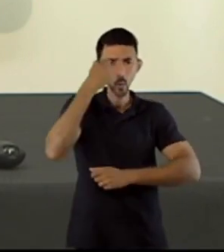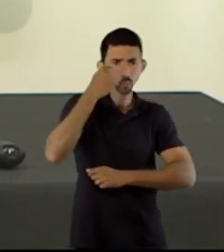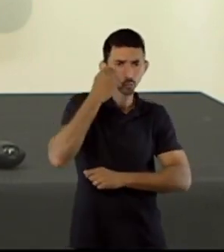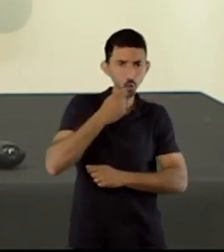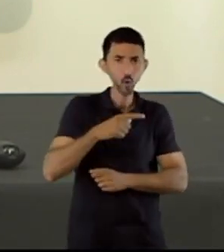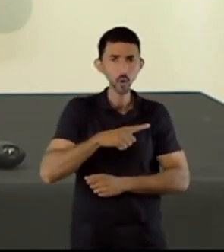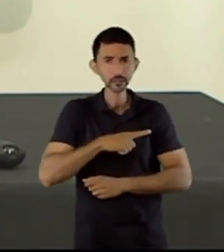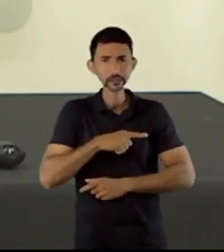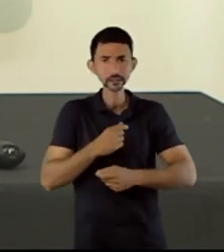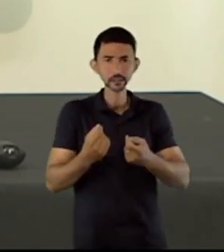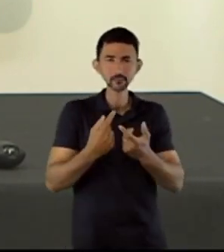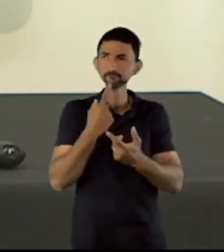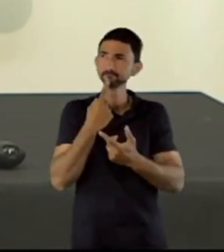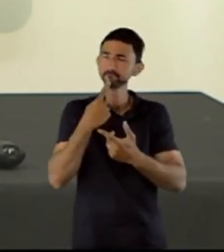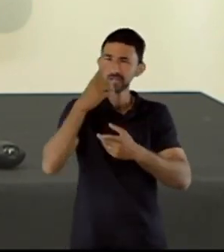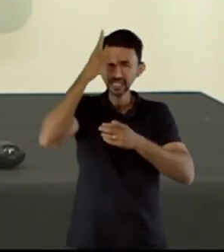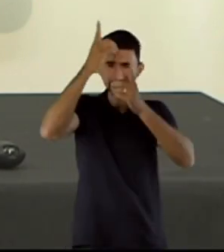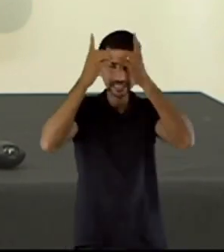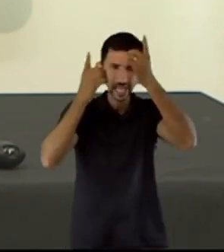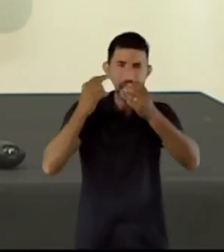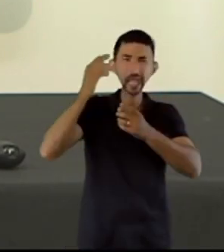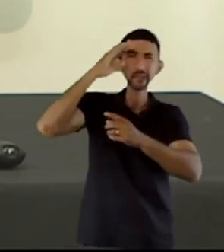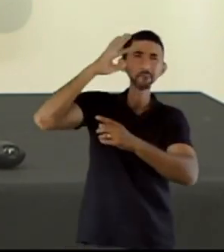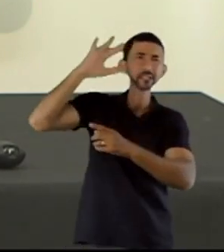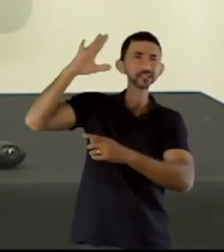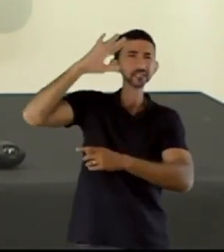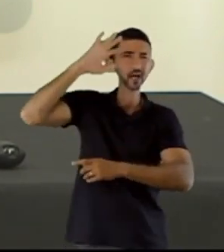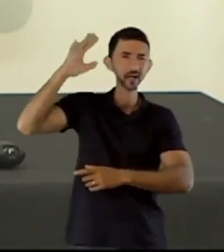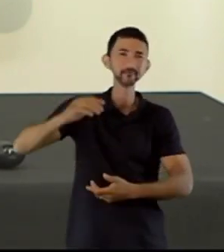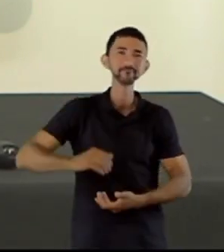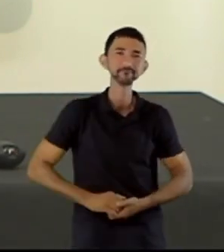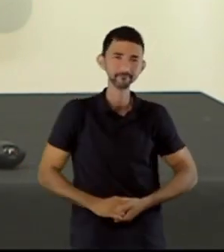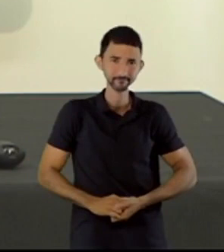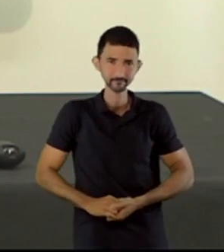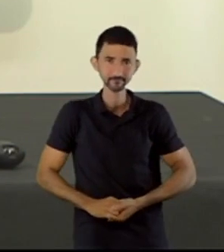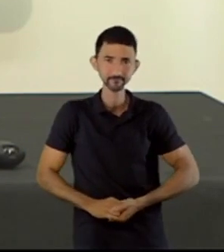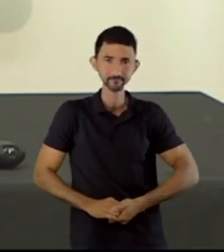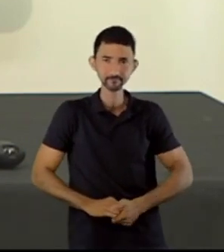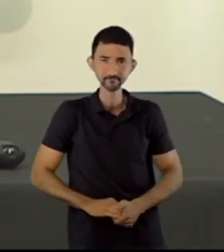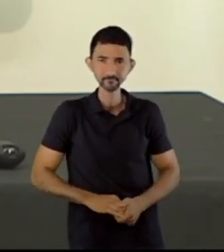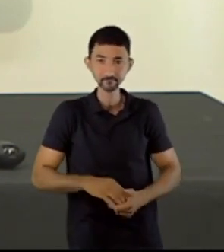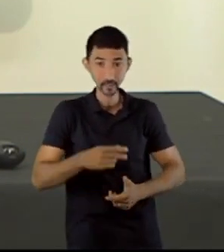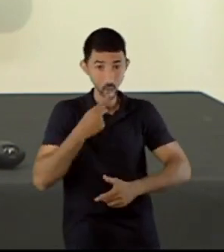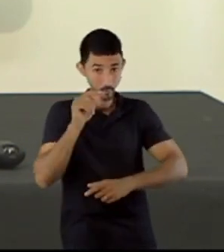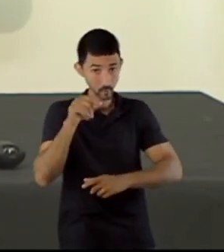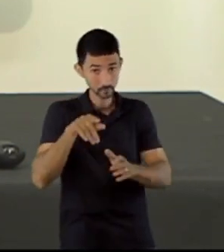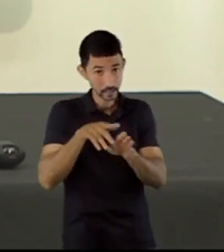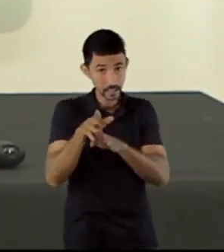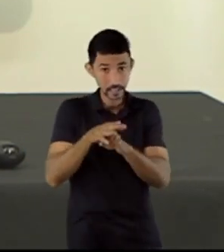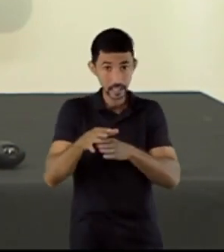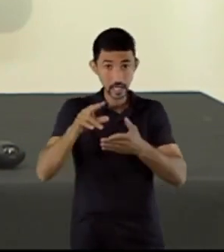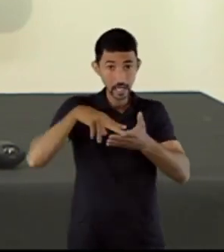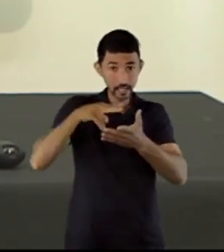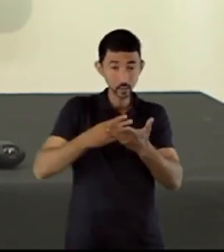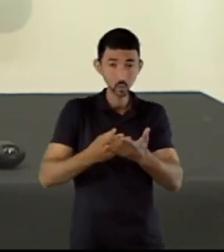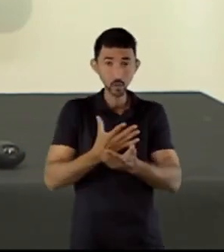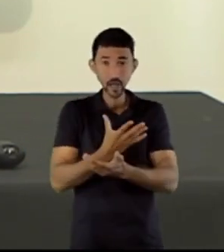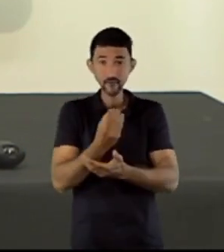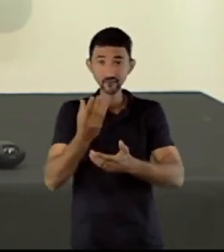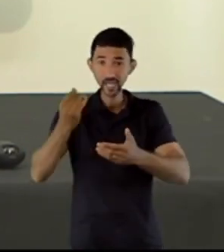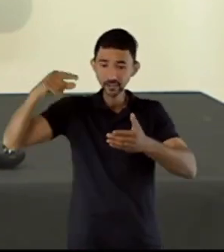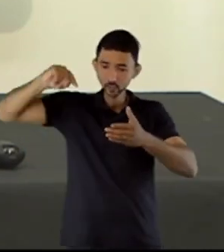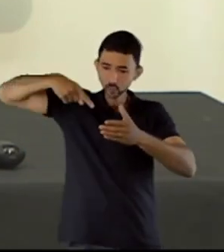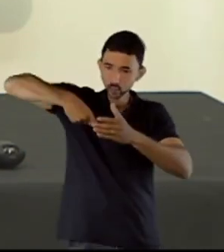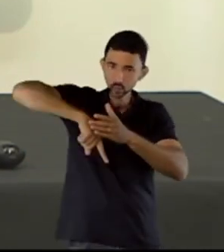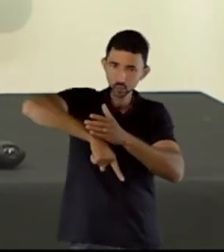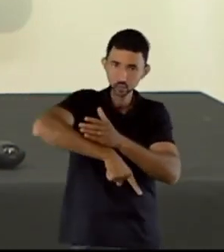escritores em si idealizaram muitas coisas com relação a isso. Então, dica de leitura, procurem Viagem ao Centro da Terra,